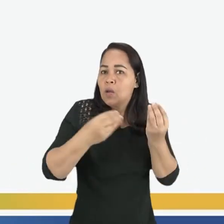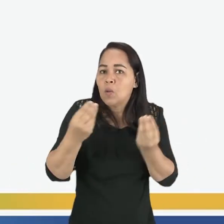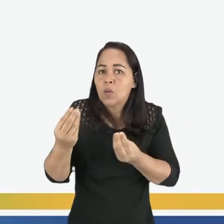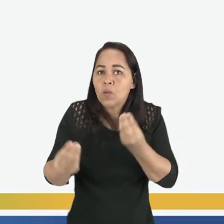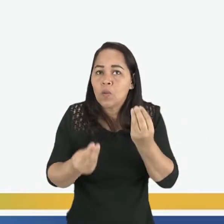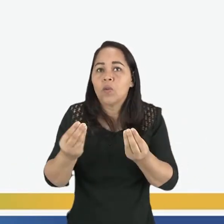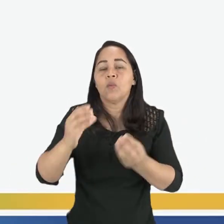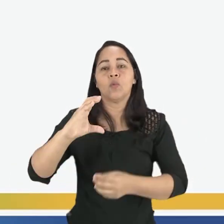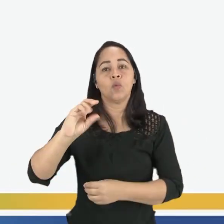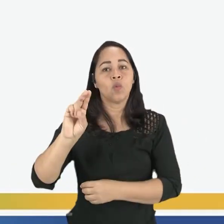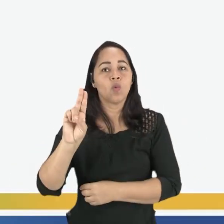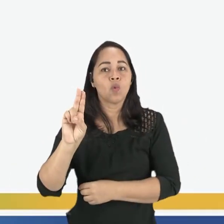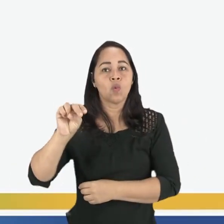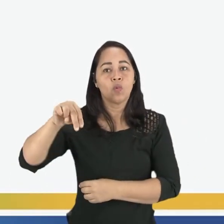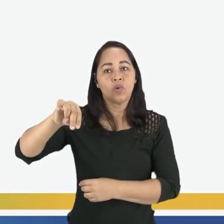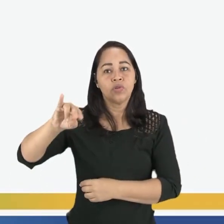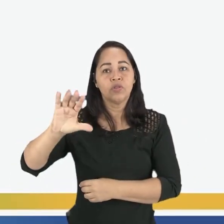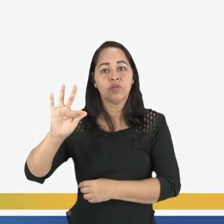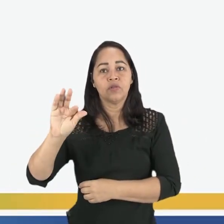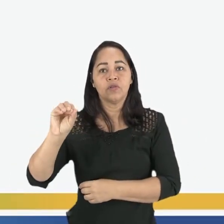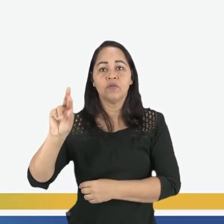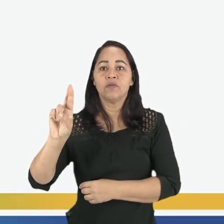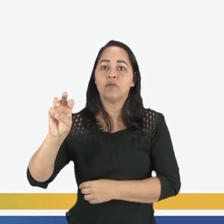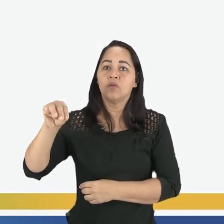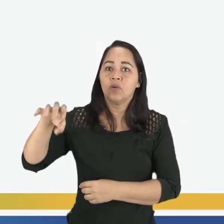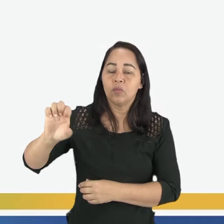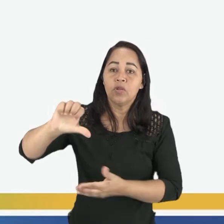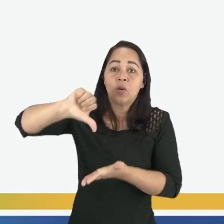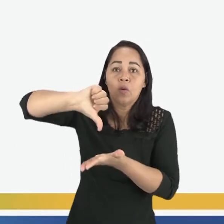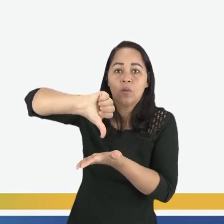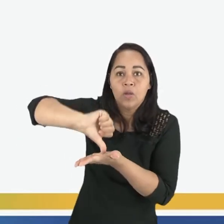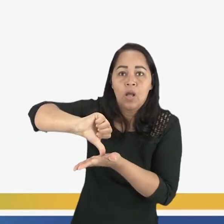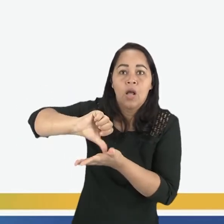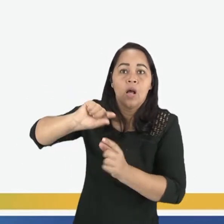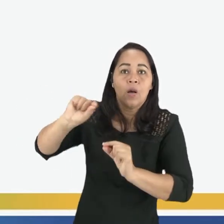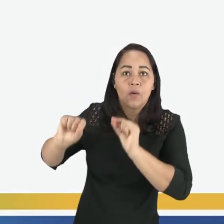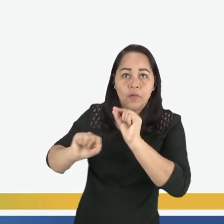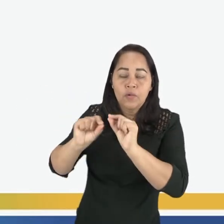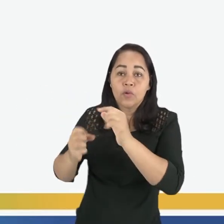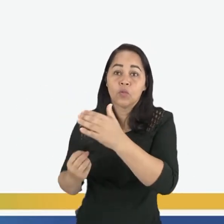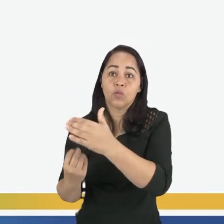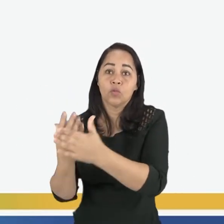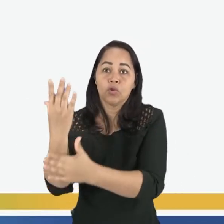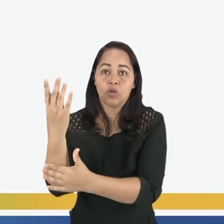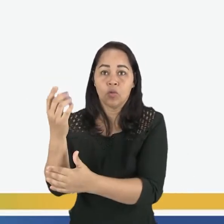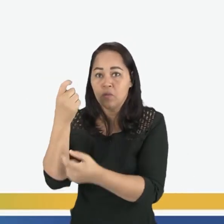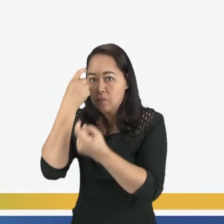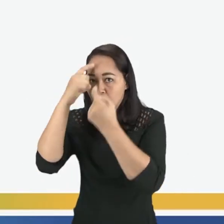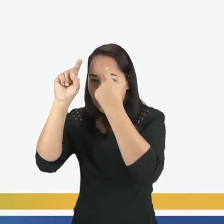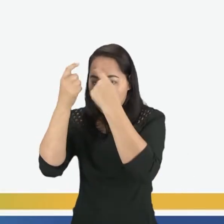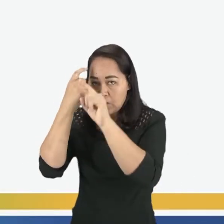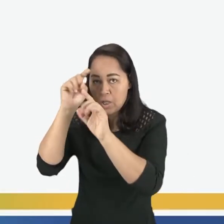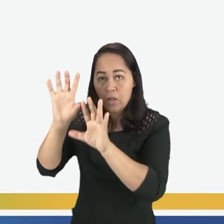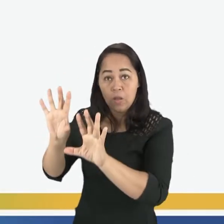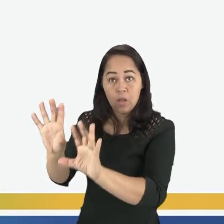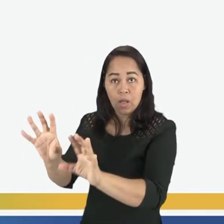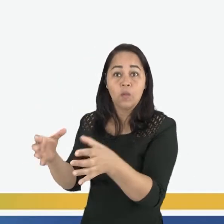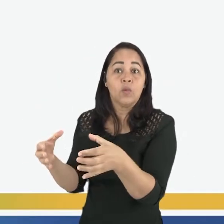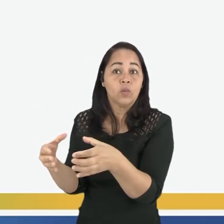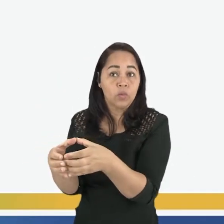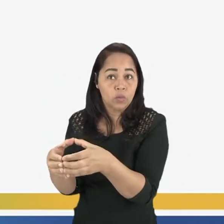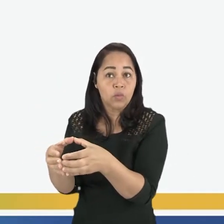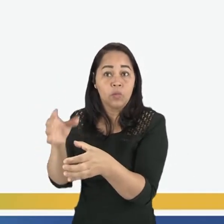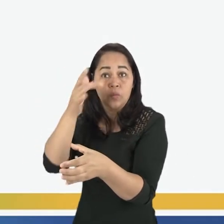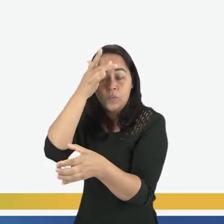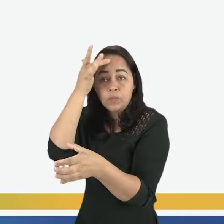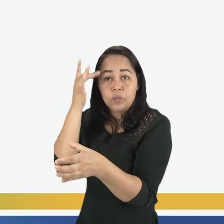do sul da Mesopotâmia, no atual território do Iraque. Há indícios de que ela foi inventada pelos sumérios. Na